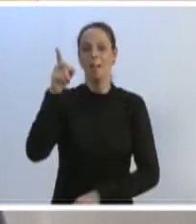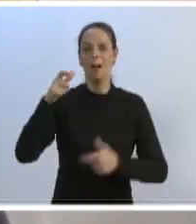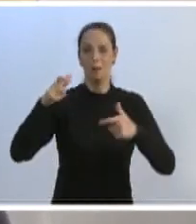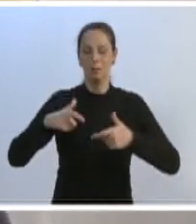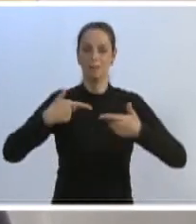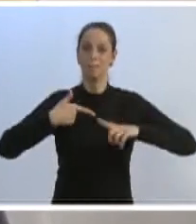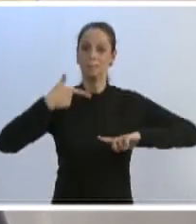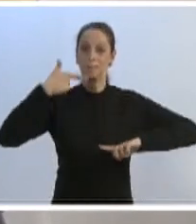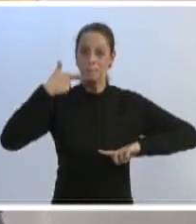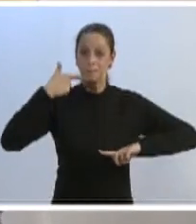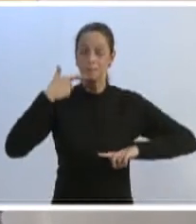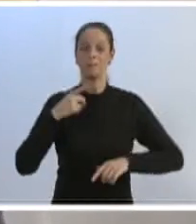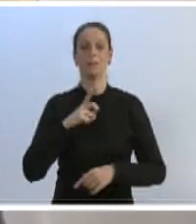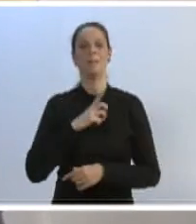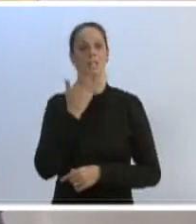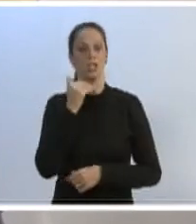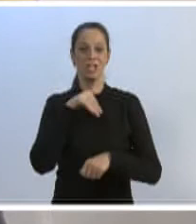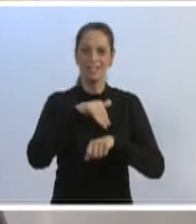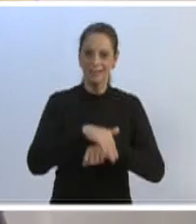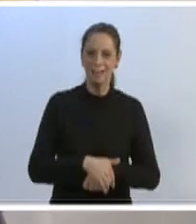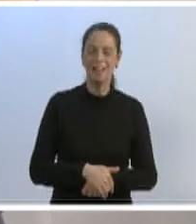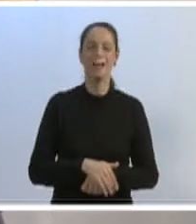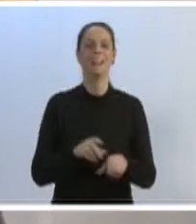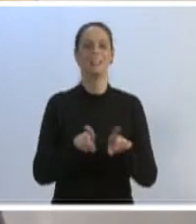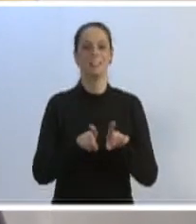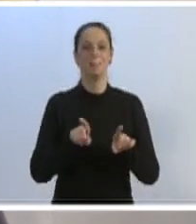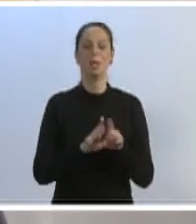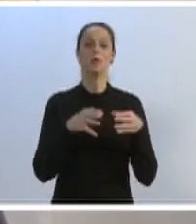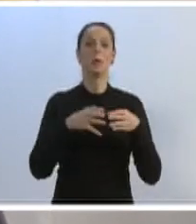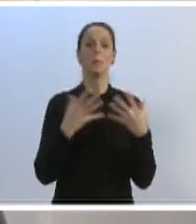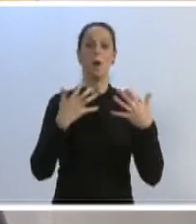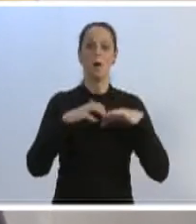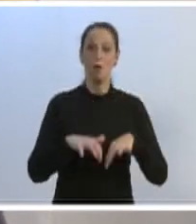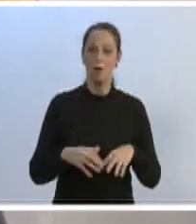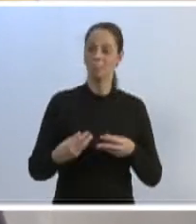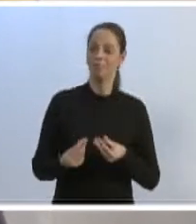todo o jantar de entrega desses equipamentos.